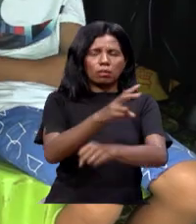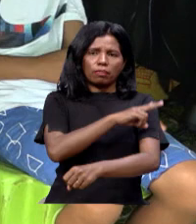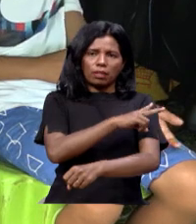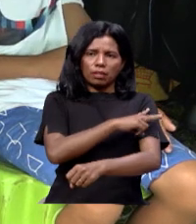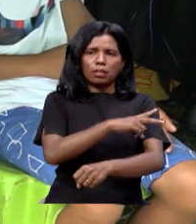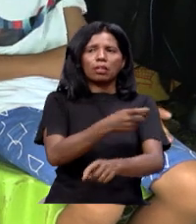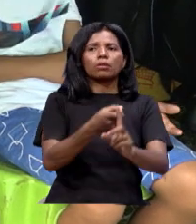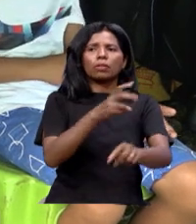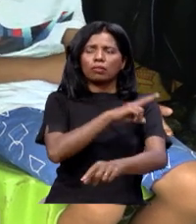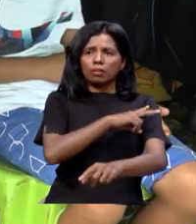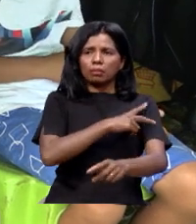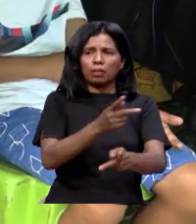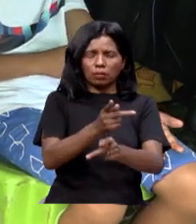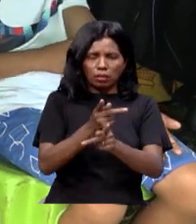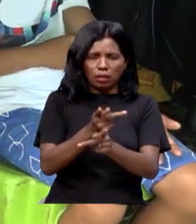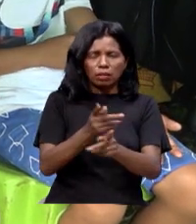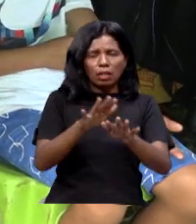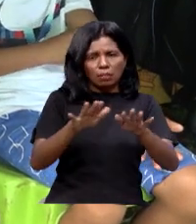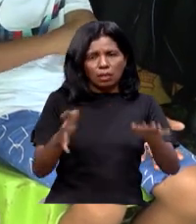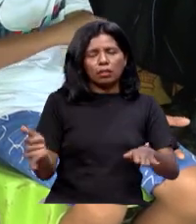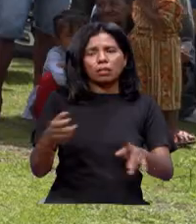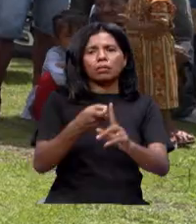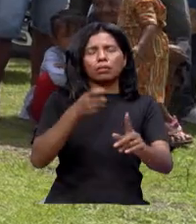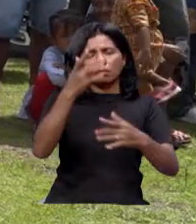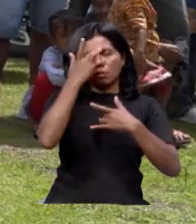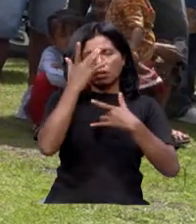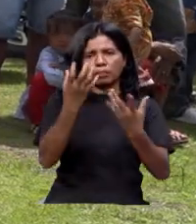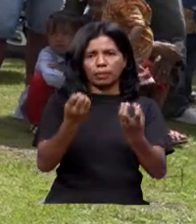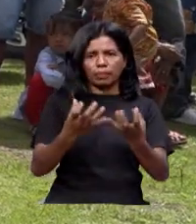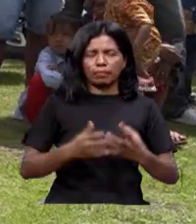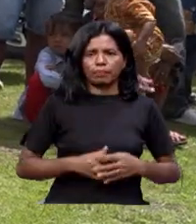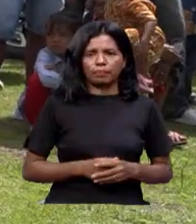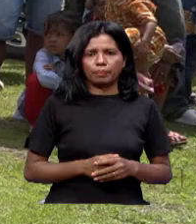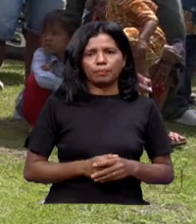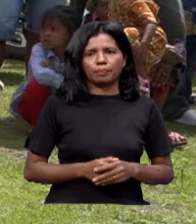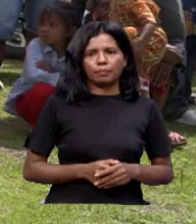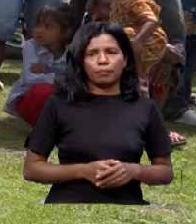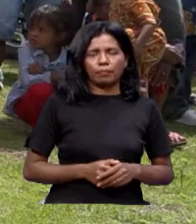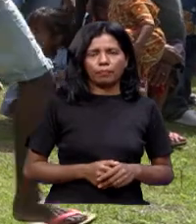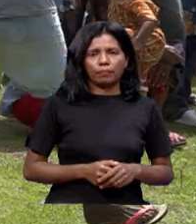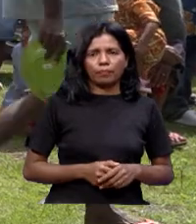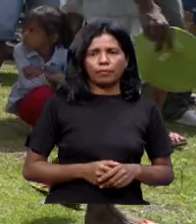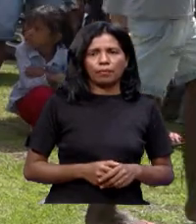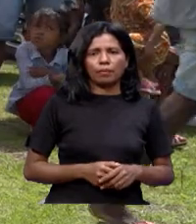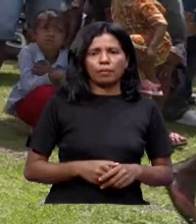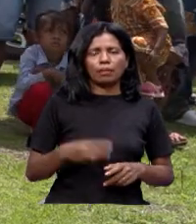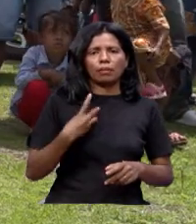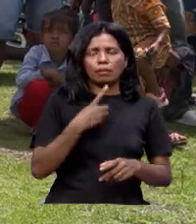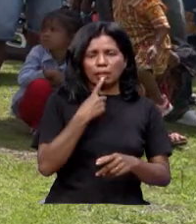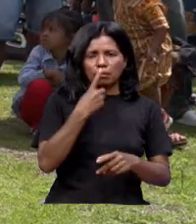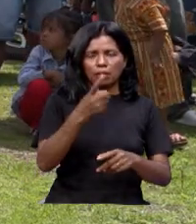Magbele Protese, Labarixira, o Simoras Oiwen. Sou a carga toda a comunidade Sira, Nibeturo, a